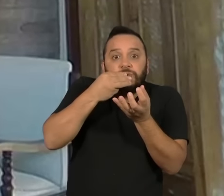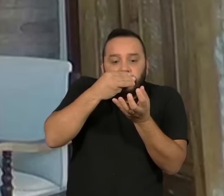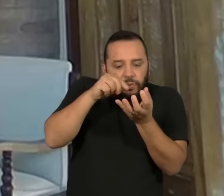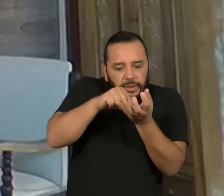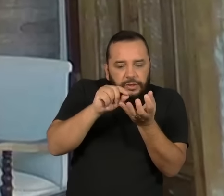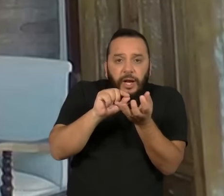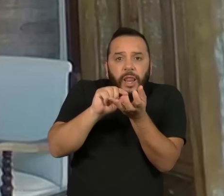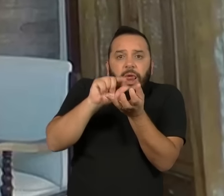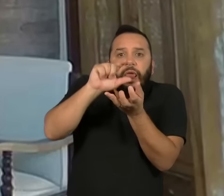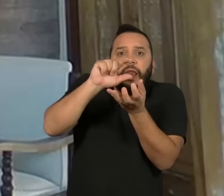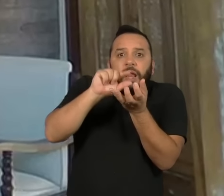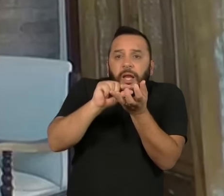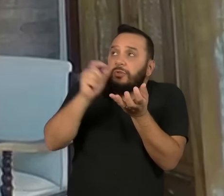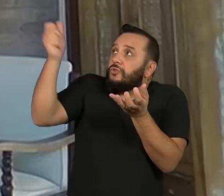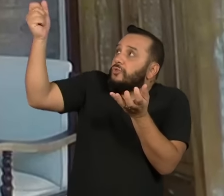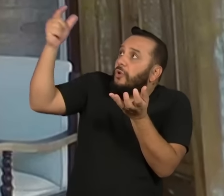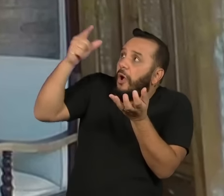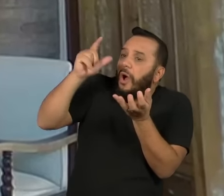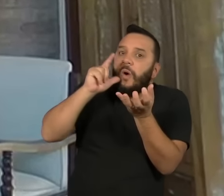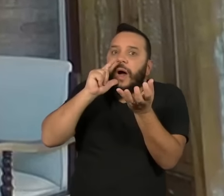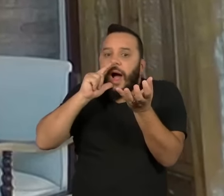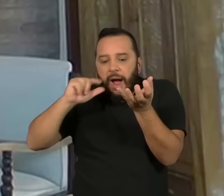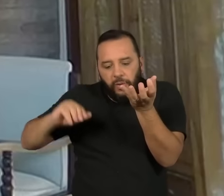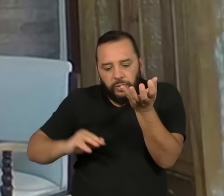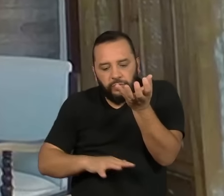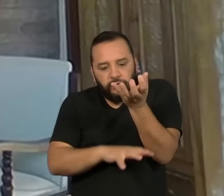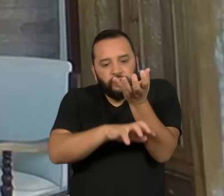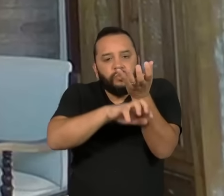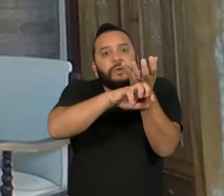nossa pesquisa foi que quando